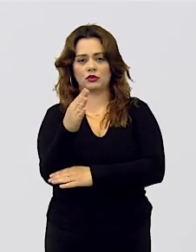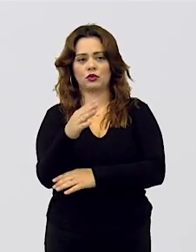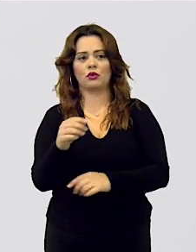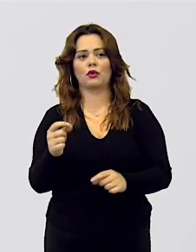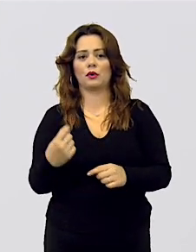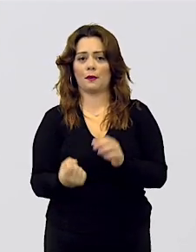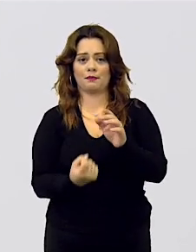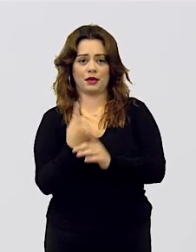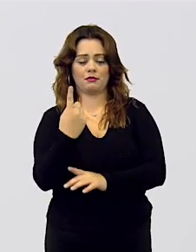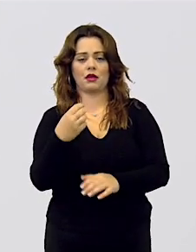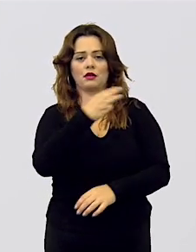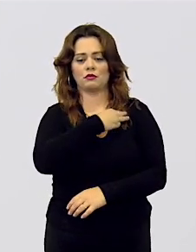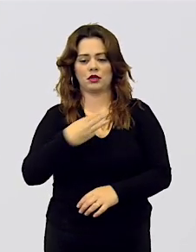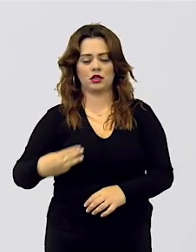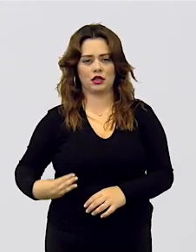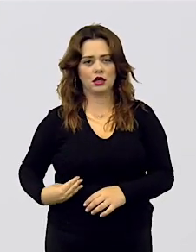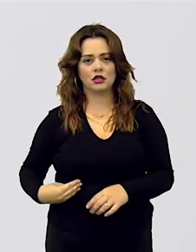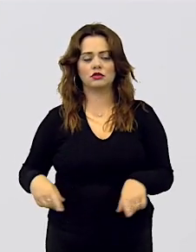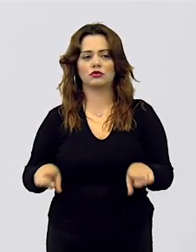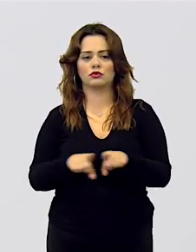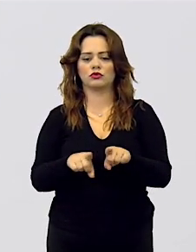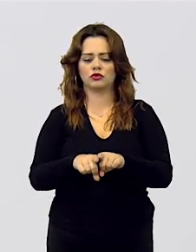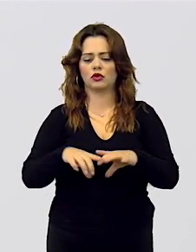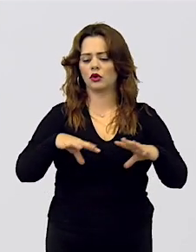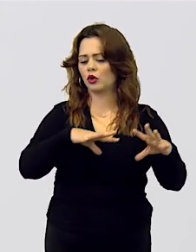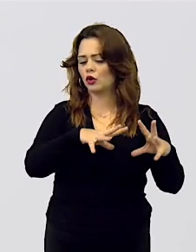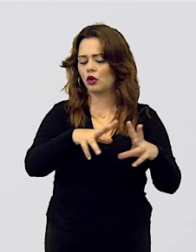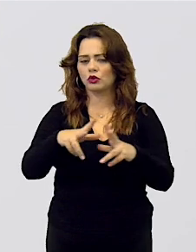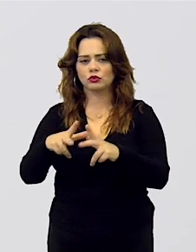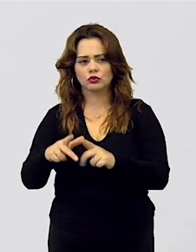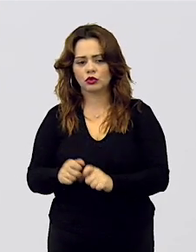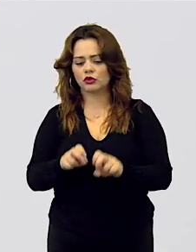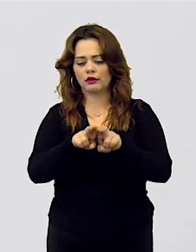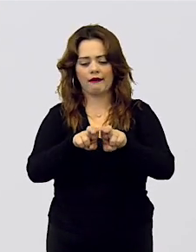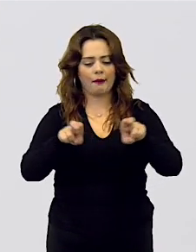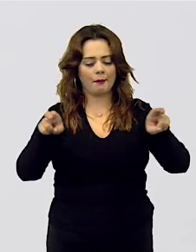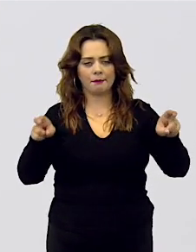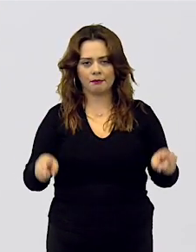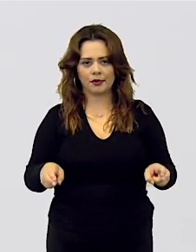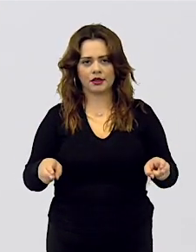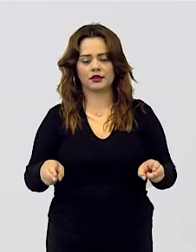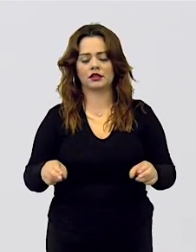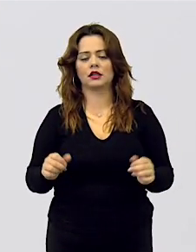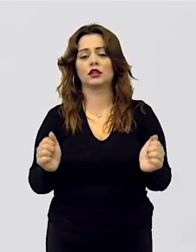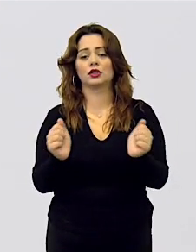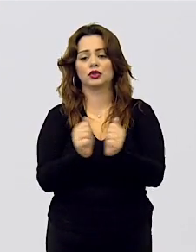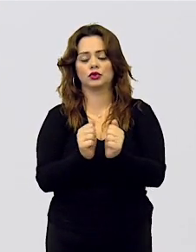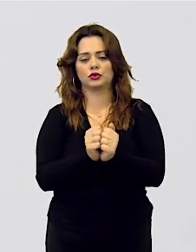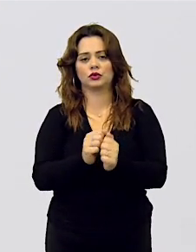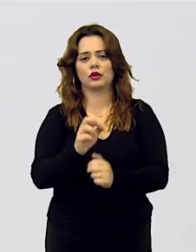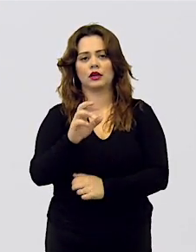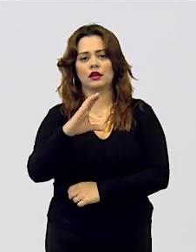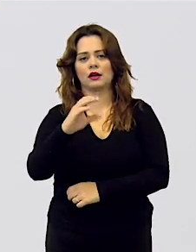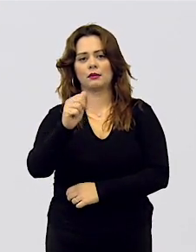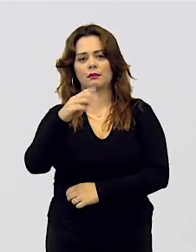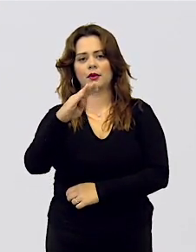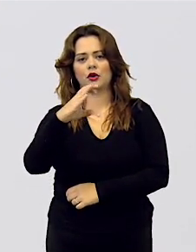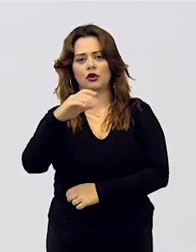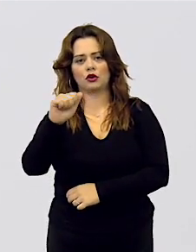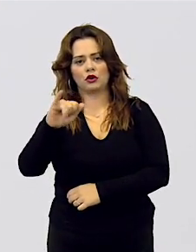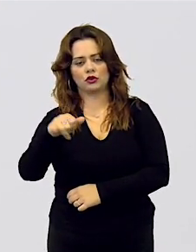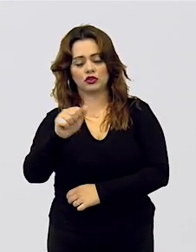primeiro-ministro secretário permanente de estado do ministério do negócio estrangeiros e cooperação internacional do reino do Camboja